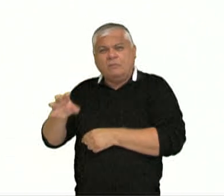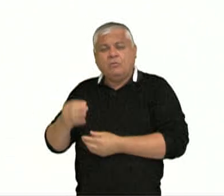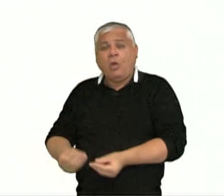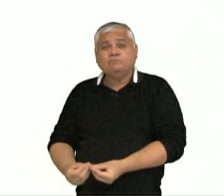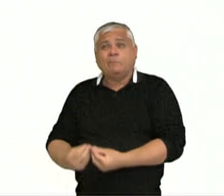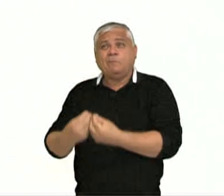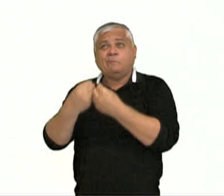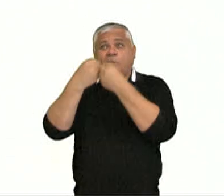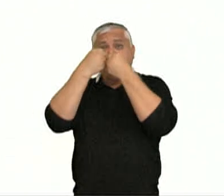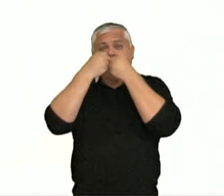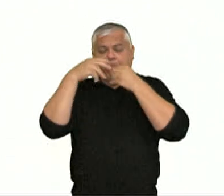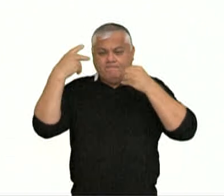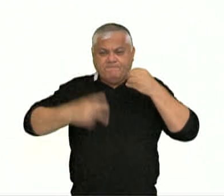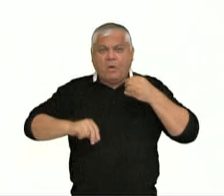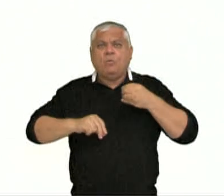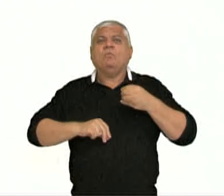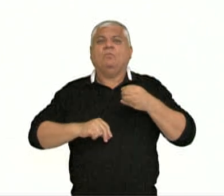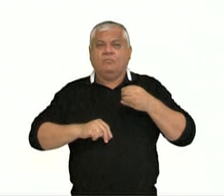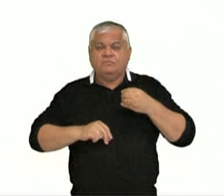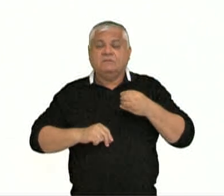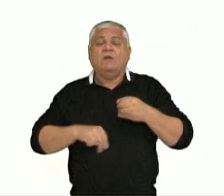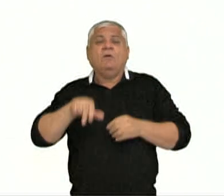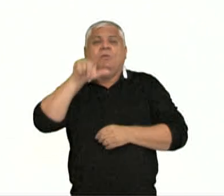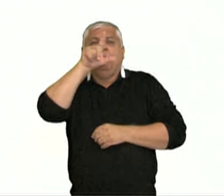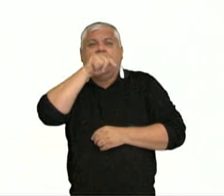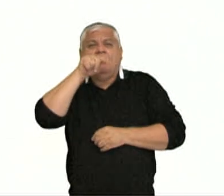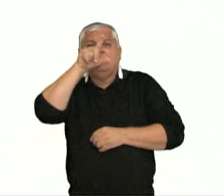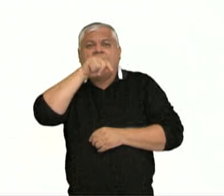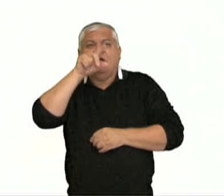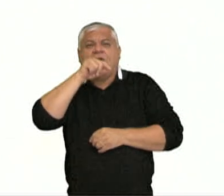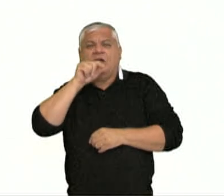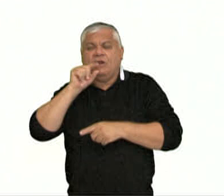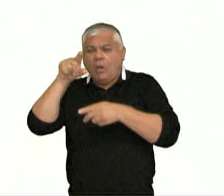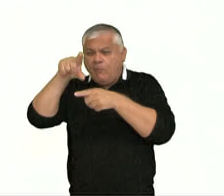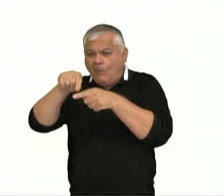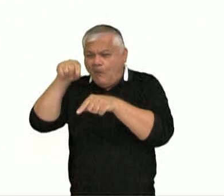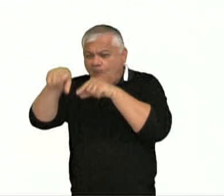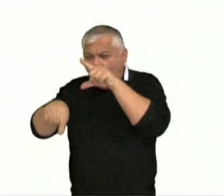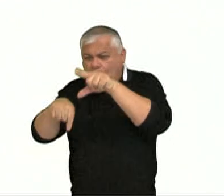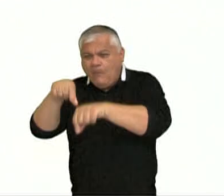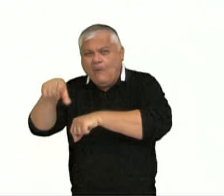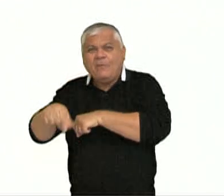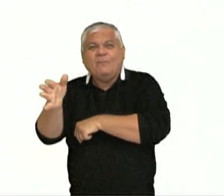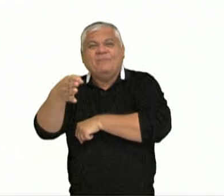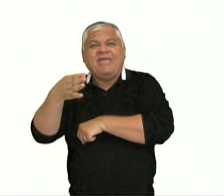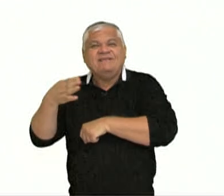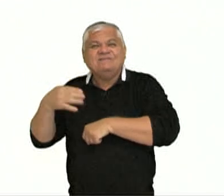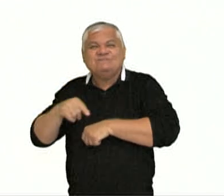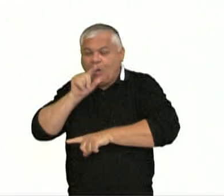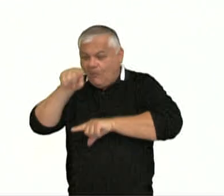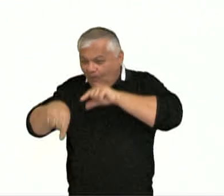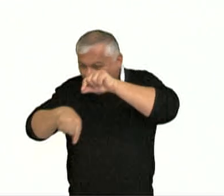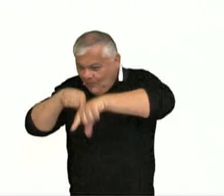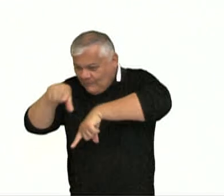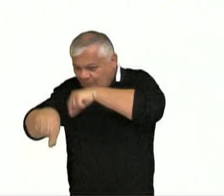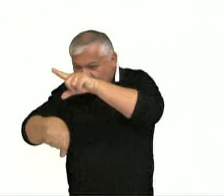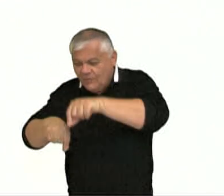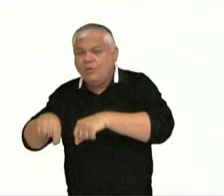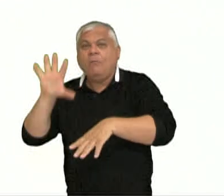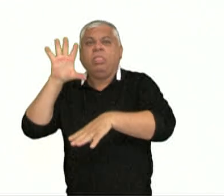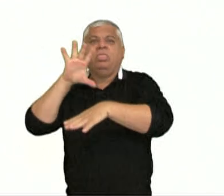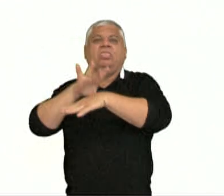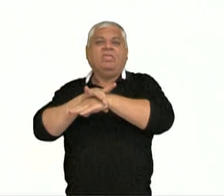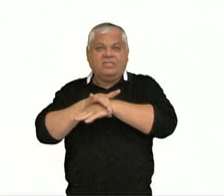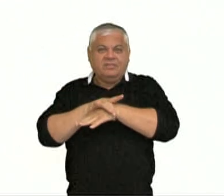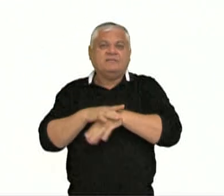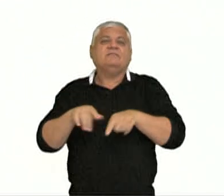consumidos por pessoas, a morte de pássaros que se alimentam de peixes contaminados, as águas das praias que se